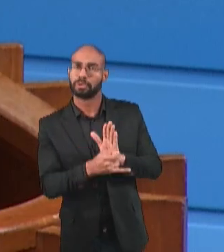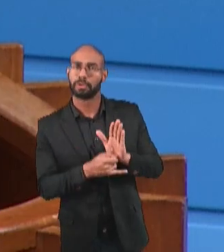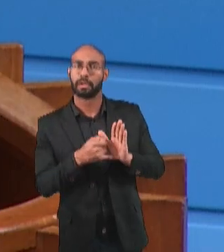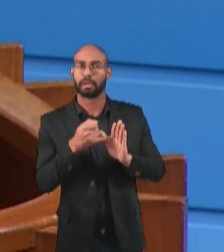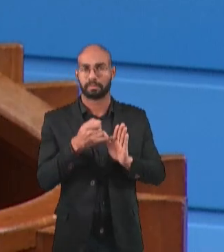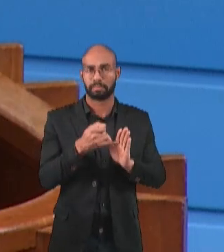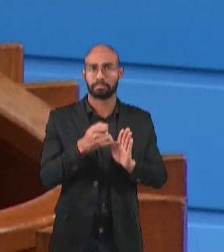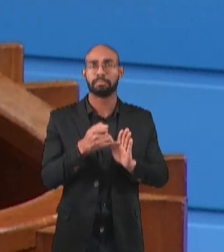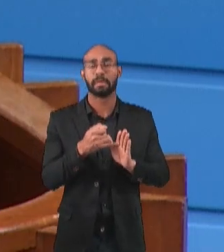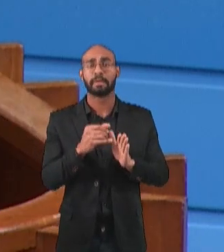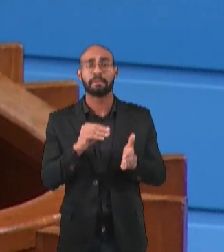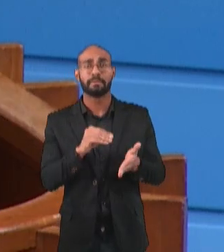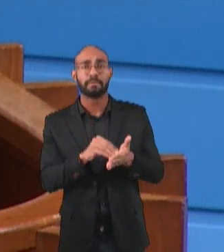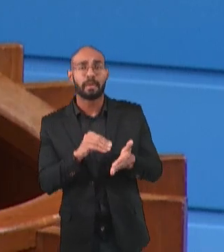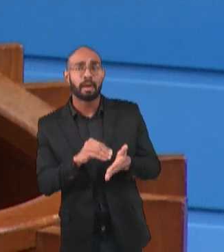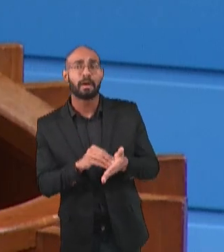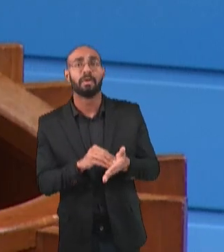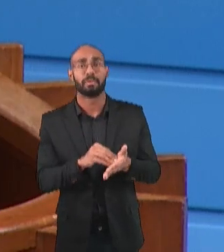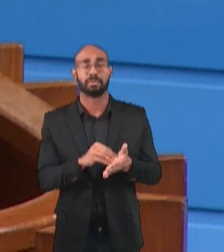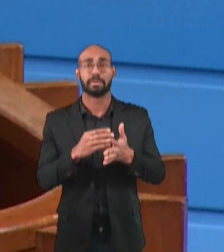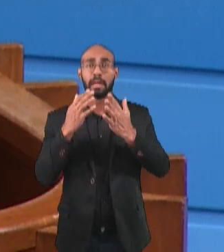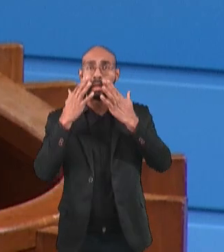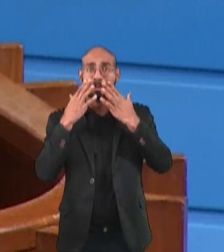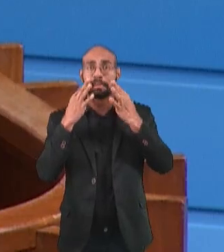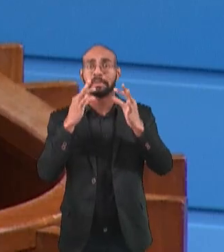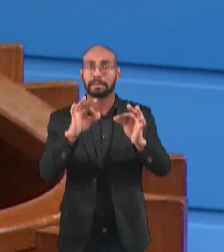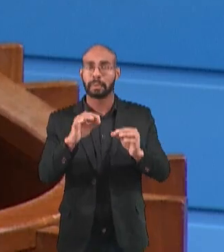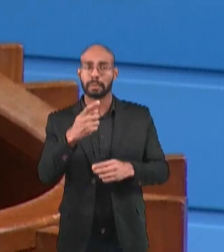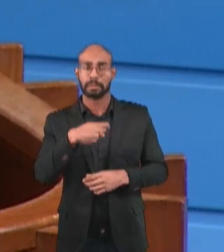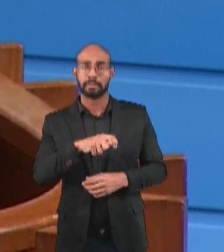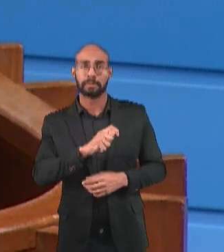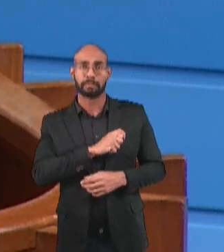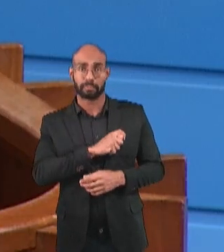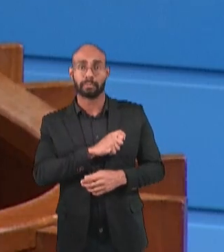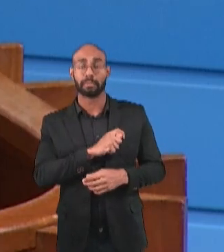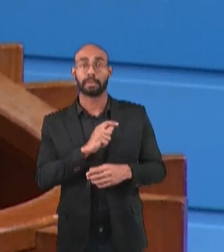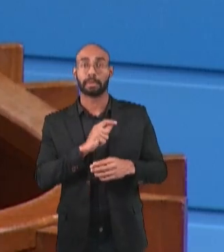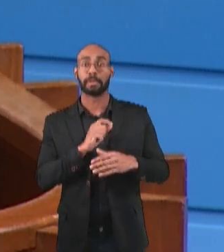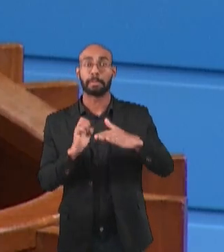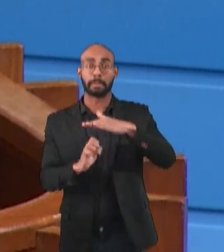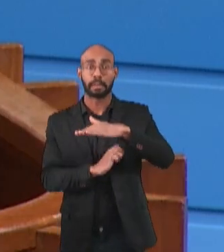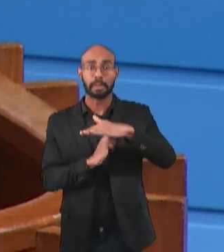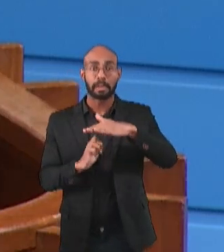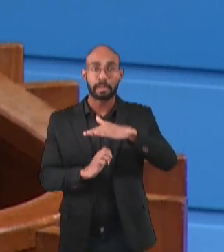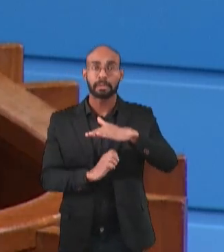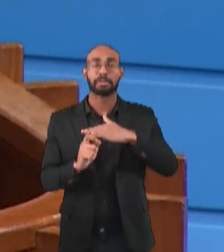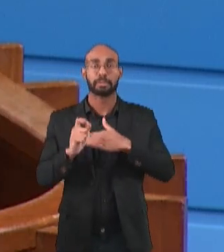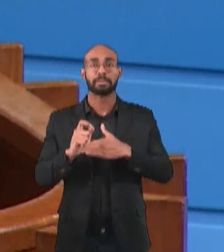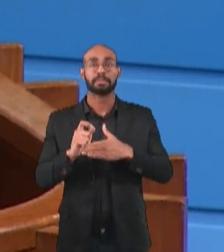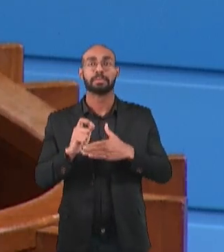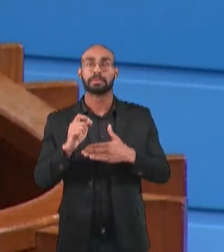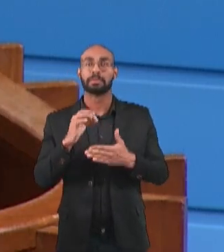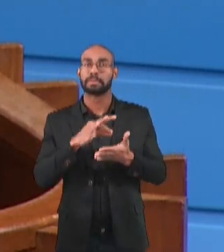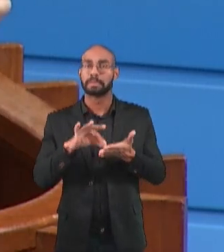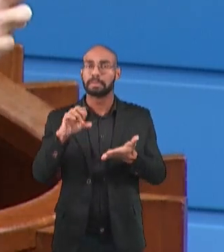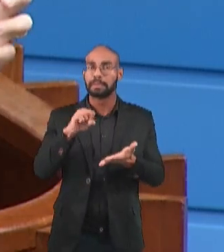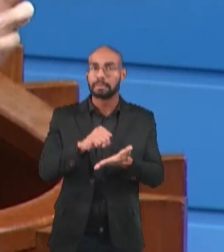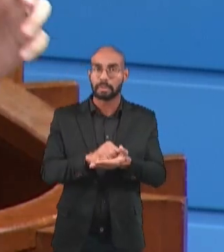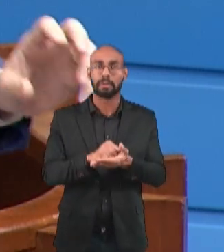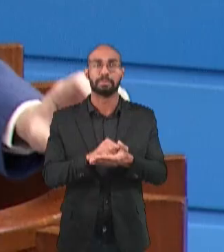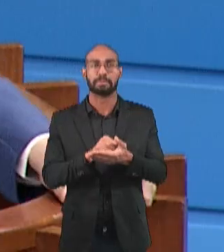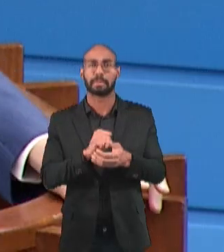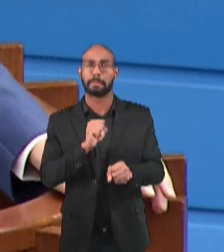perversidade fiscal contra as empresas de médio, pequeno porte que tiverem a inscrição travada,